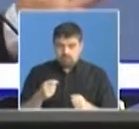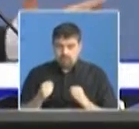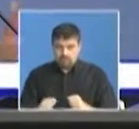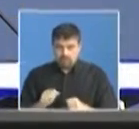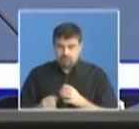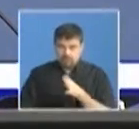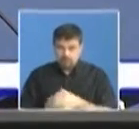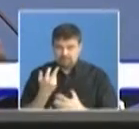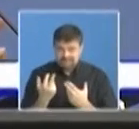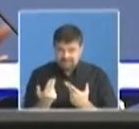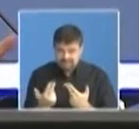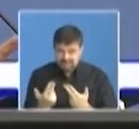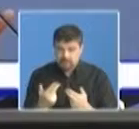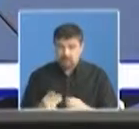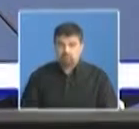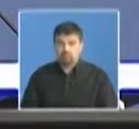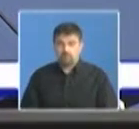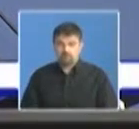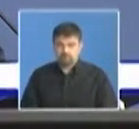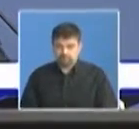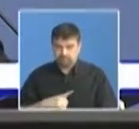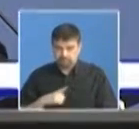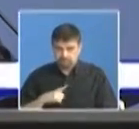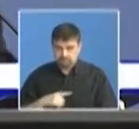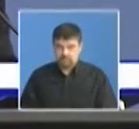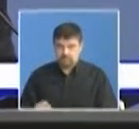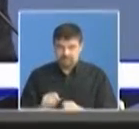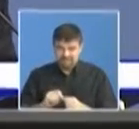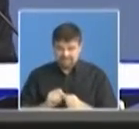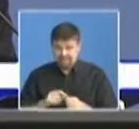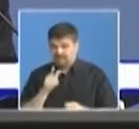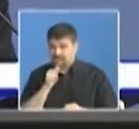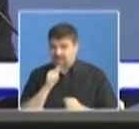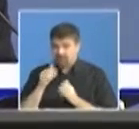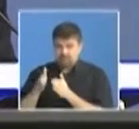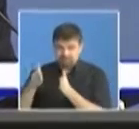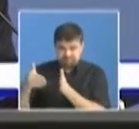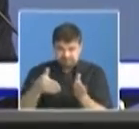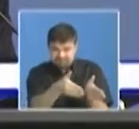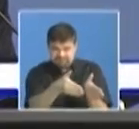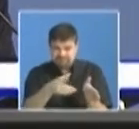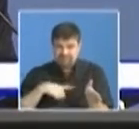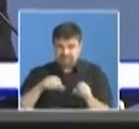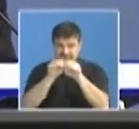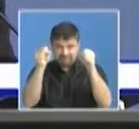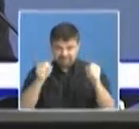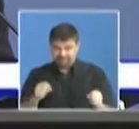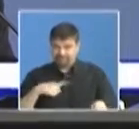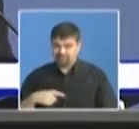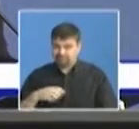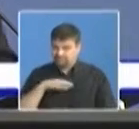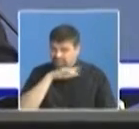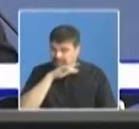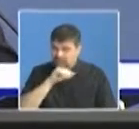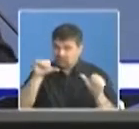limpa piscina conhece entra ar provoca vácuo e às vezes isso pode comprometer todo do sistema então sob